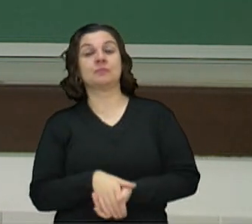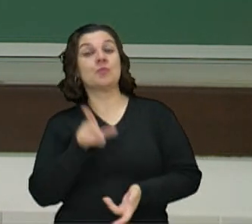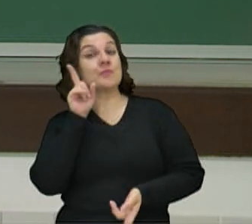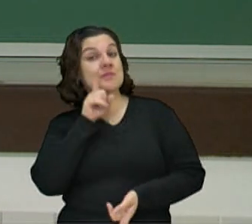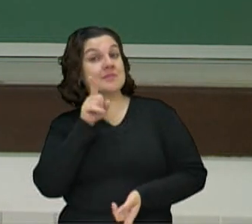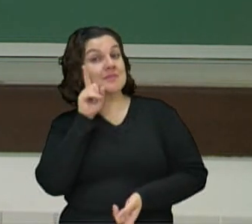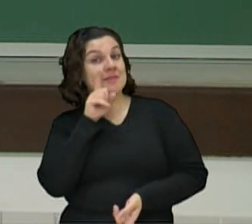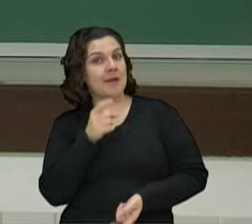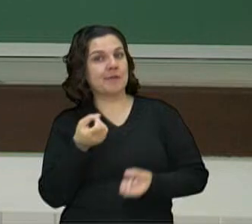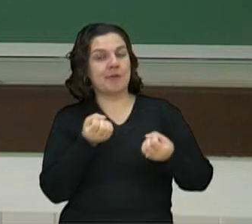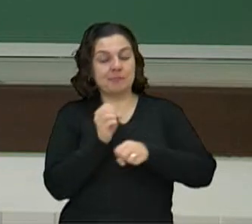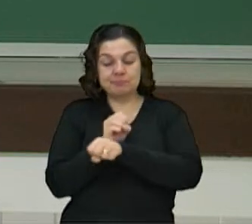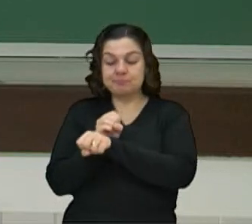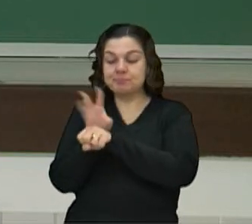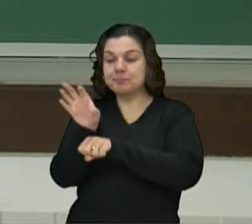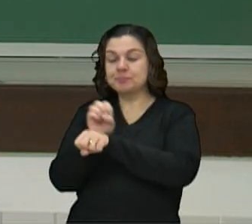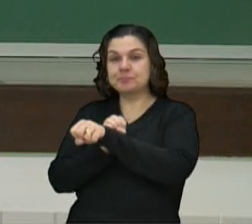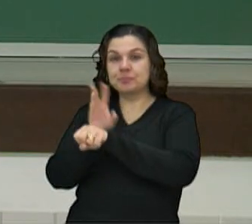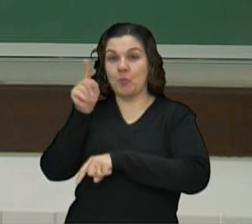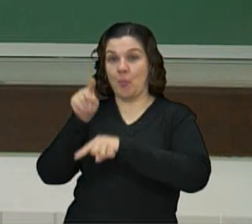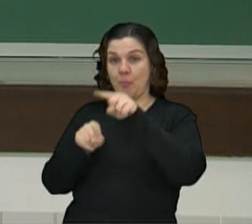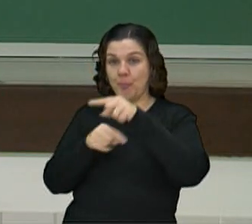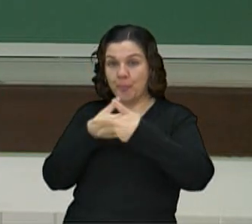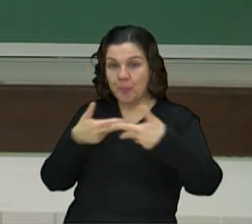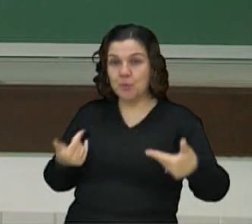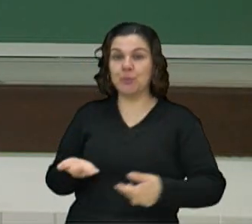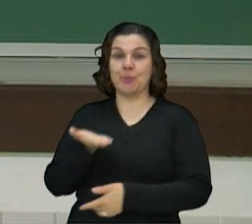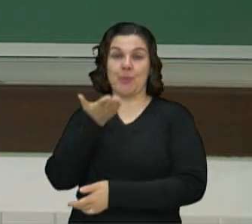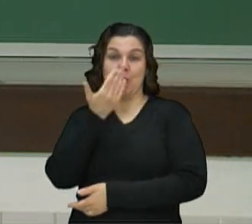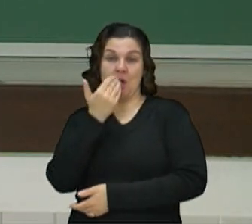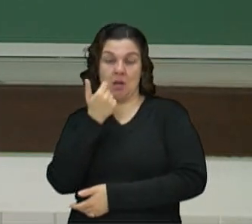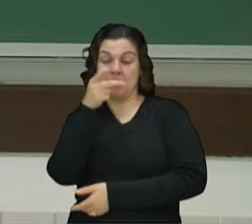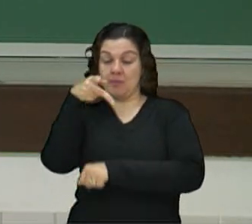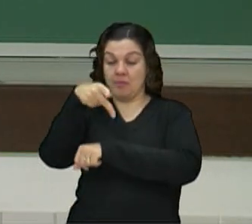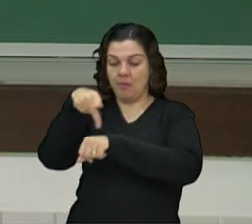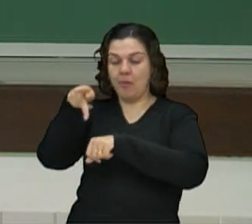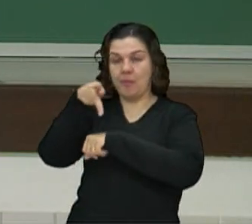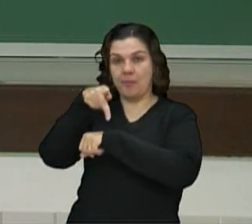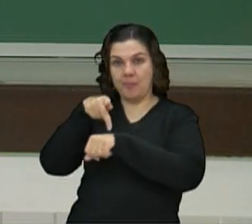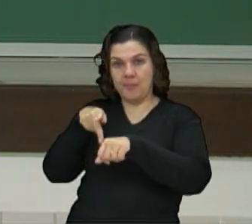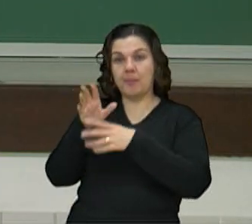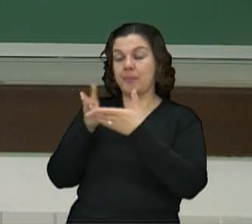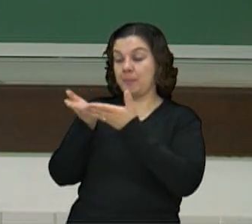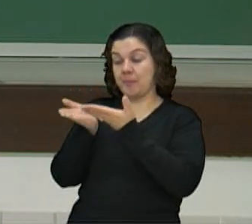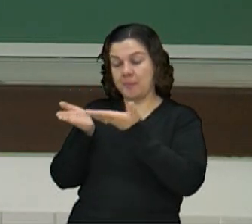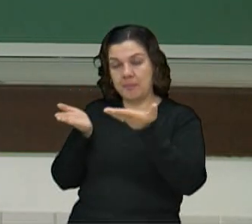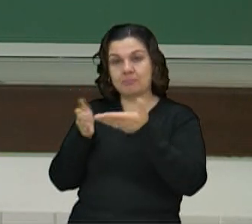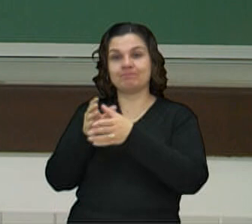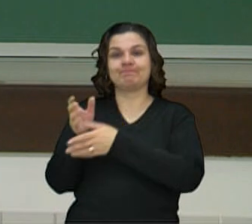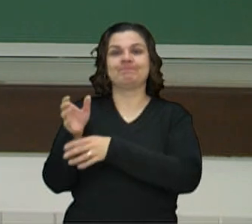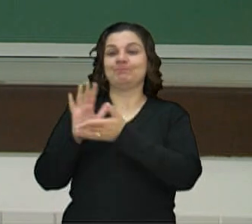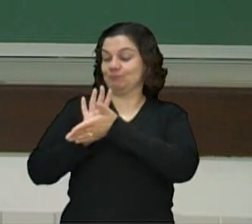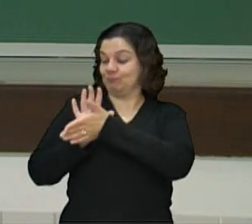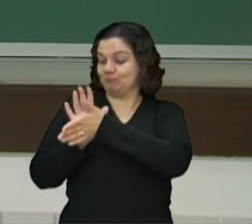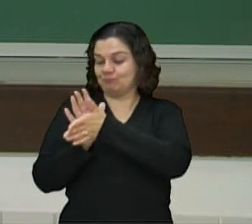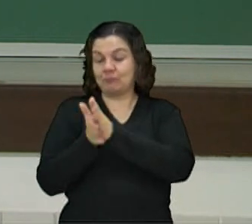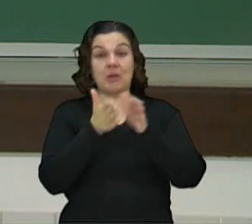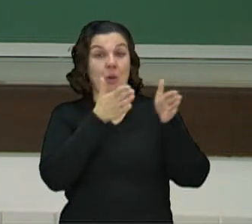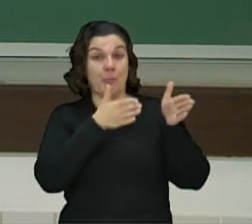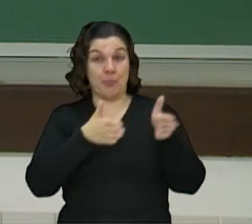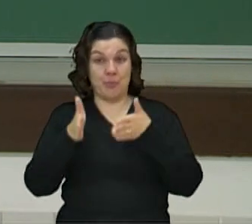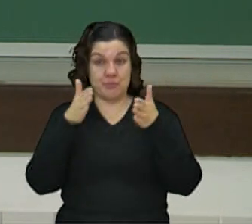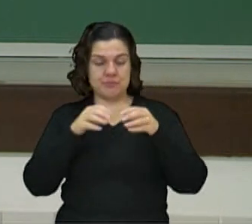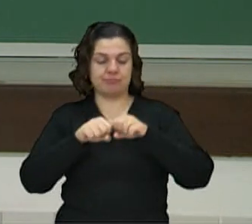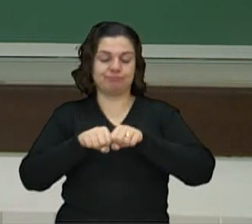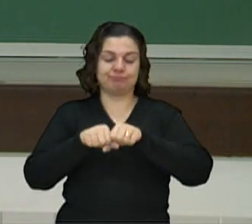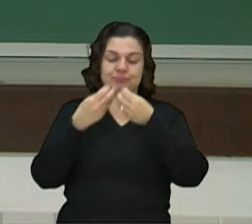Estavam exportando produtos e alimentos para os países que tiveram a sua produção